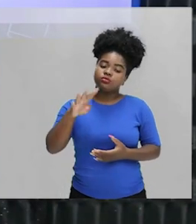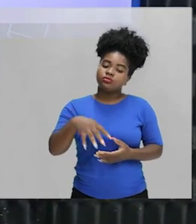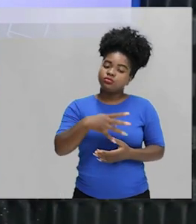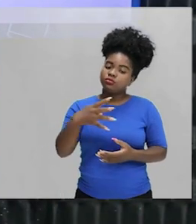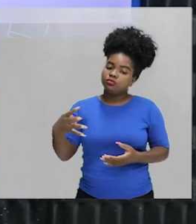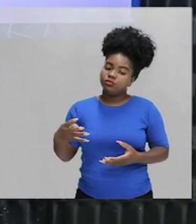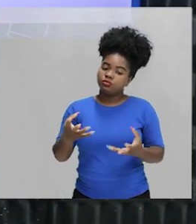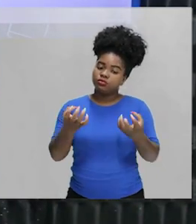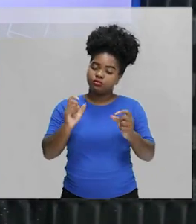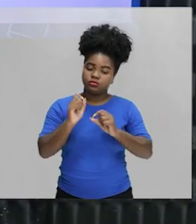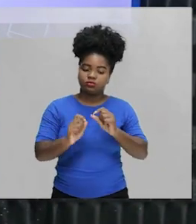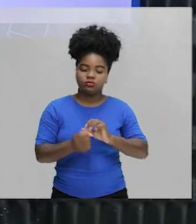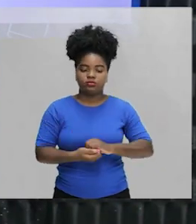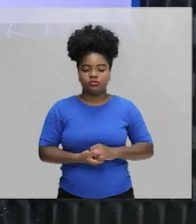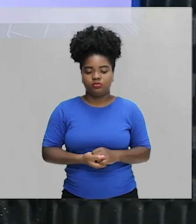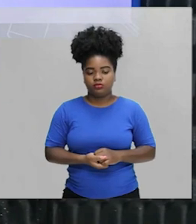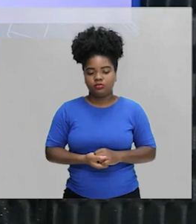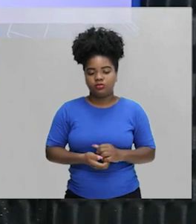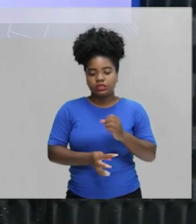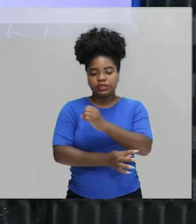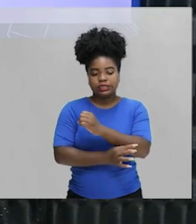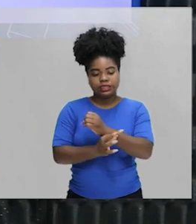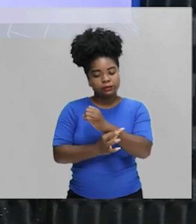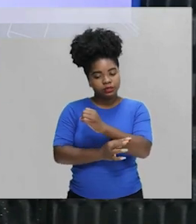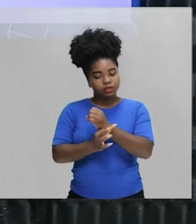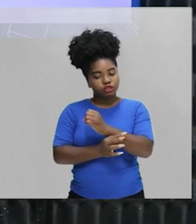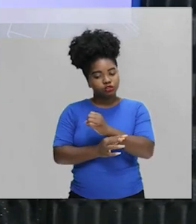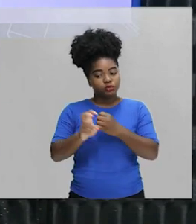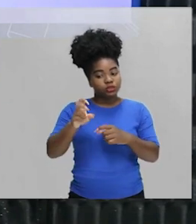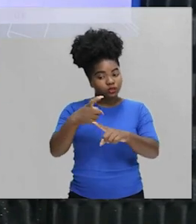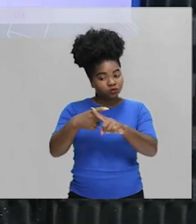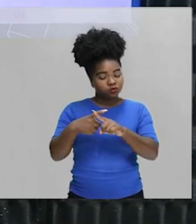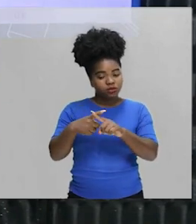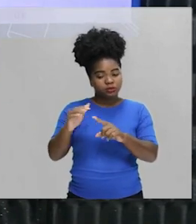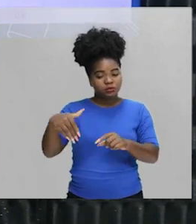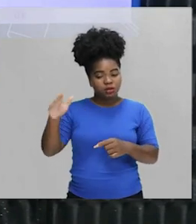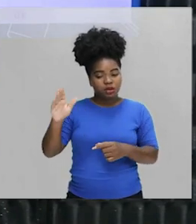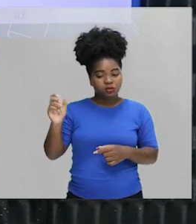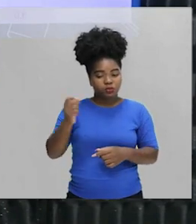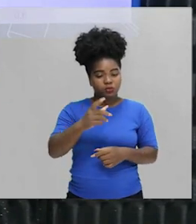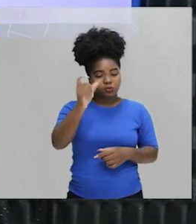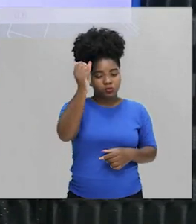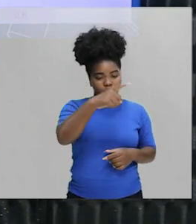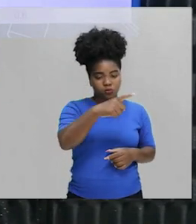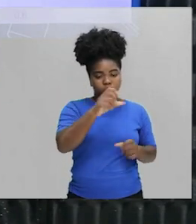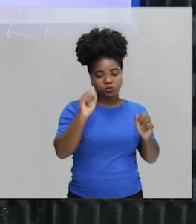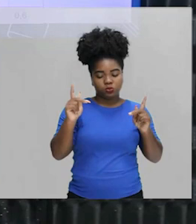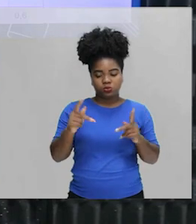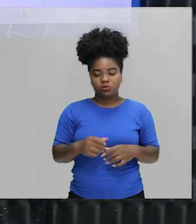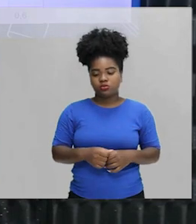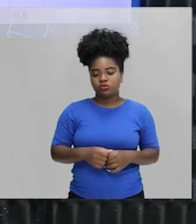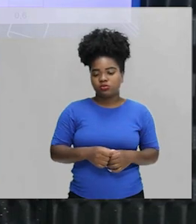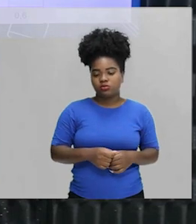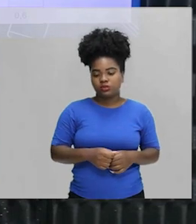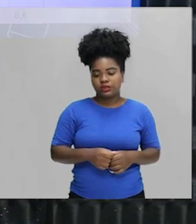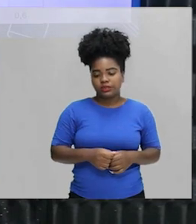Ele quer saber Ó temperatura cinco vezes maior do que a do Sol Então você vai ter que fazer uma uma